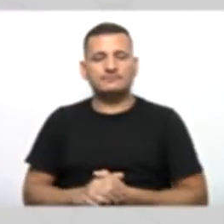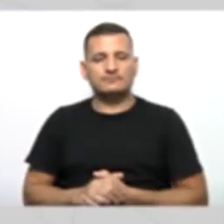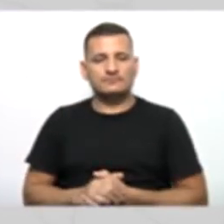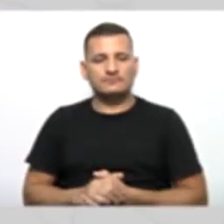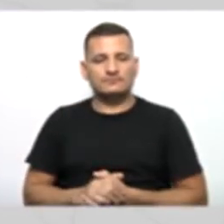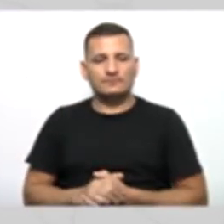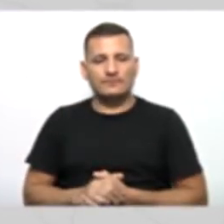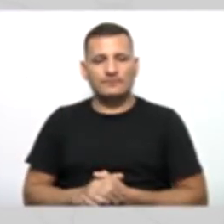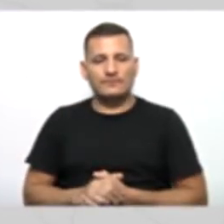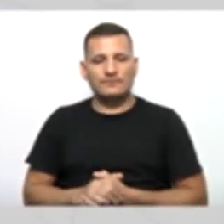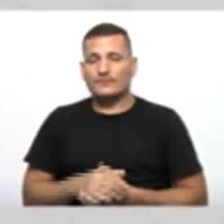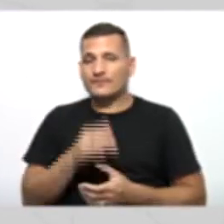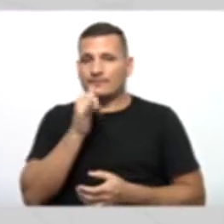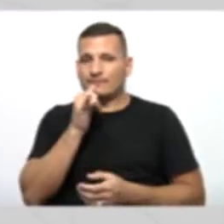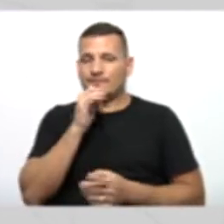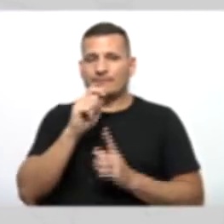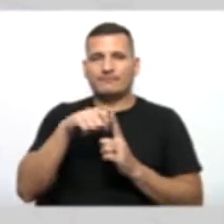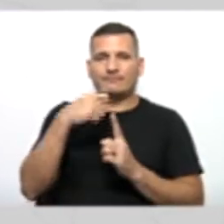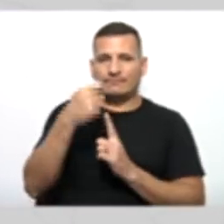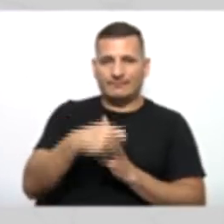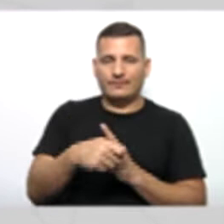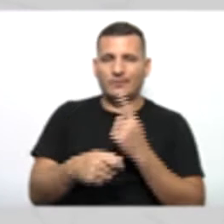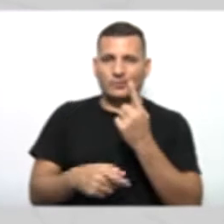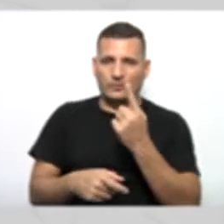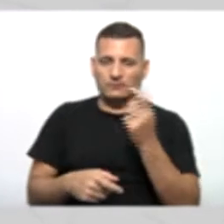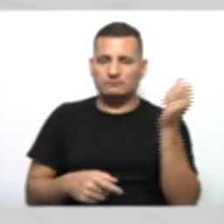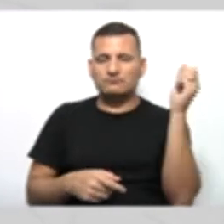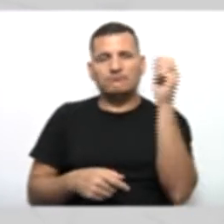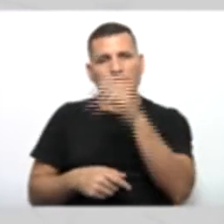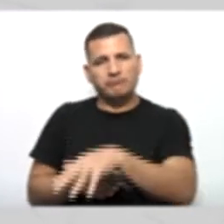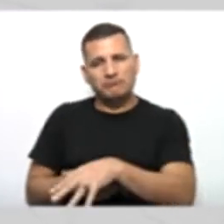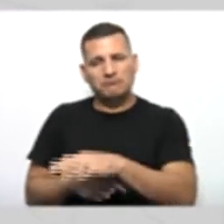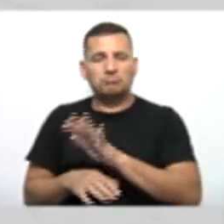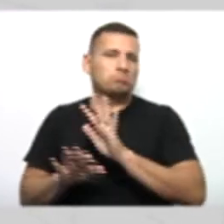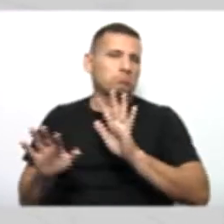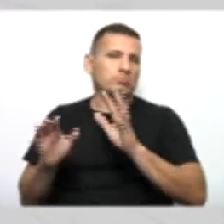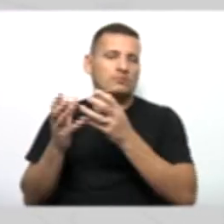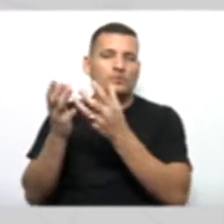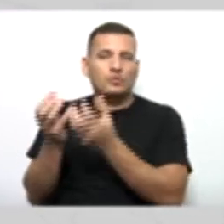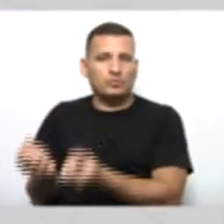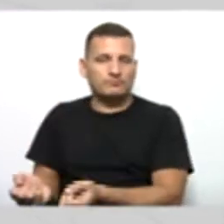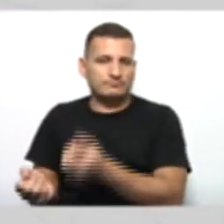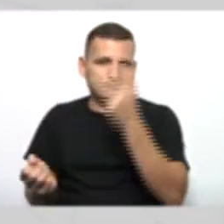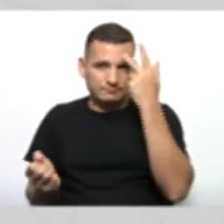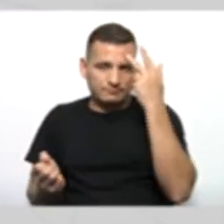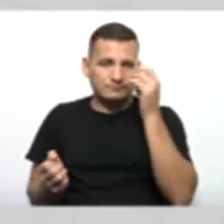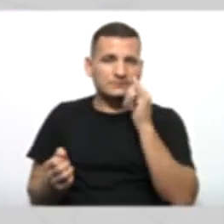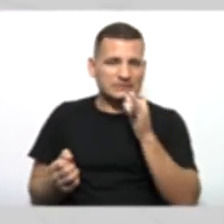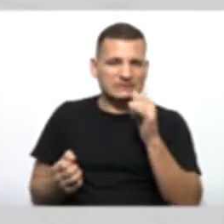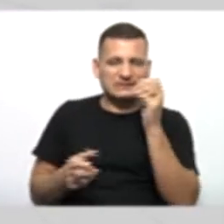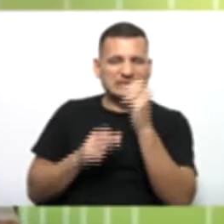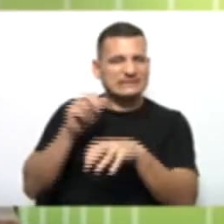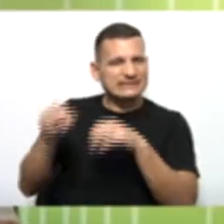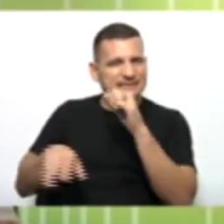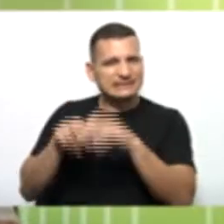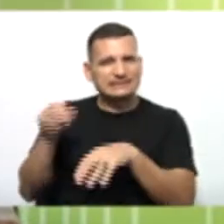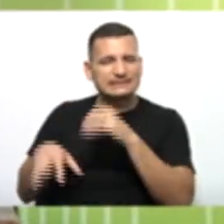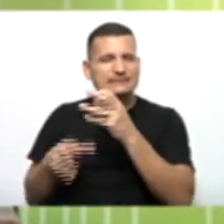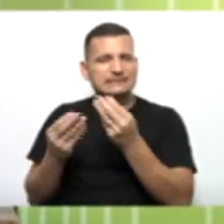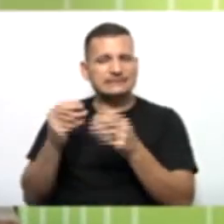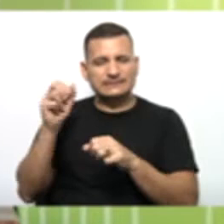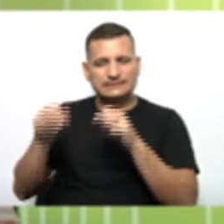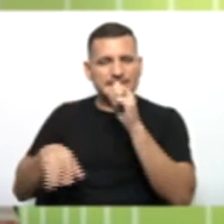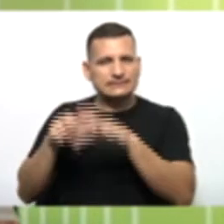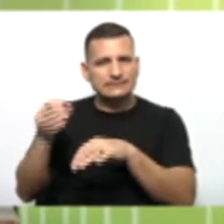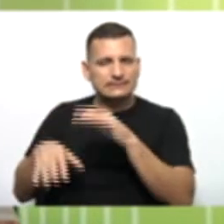no exemplo da banana, se eu lanço uma casca, provavelmente não vai haver poluição, mas se eu lançar 10 caminhões, aí sim a possibilidade